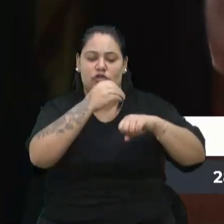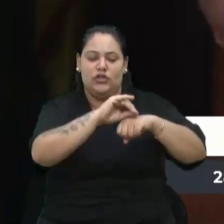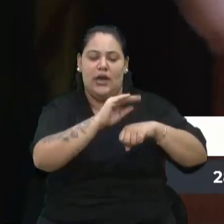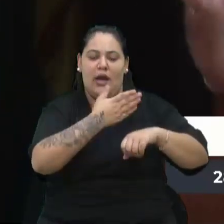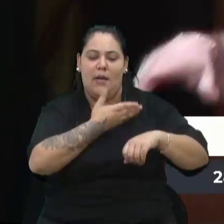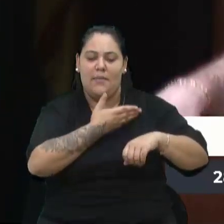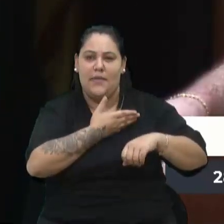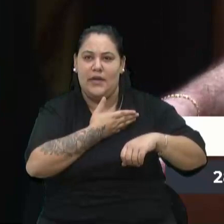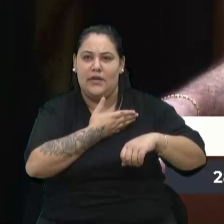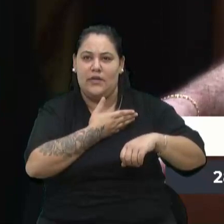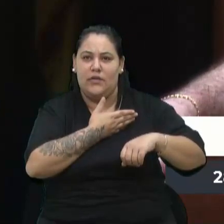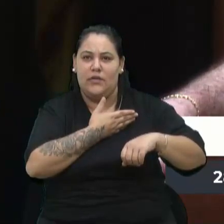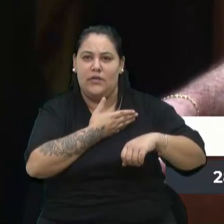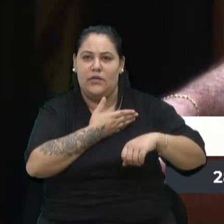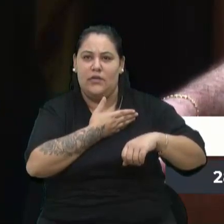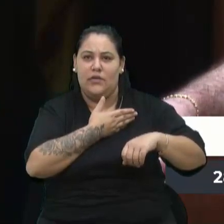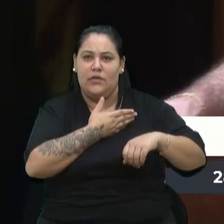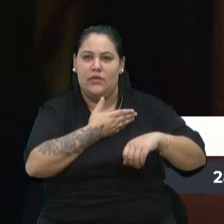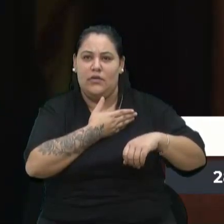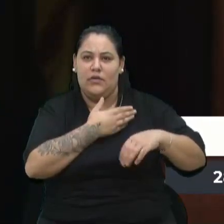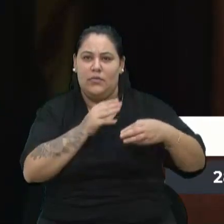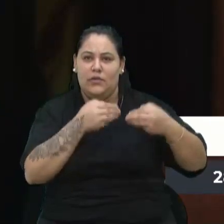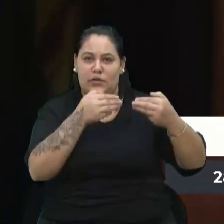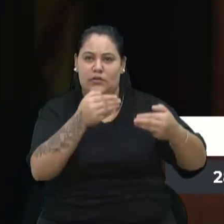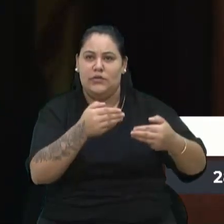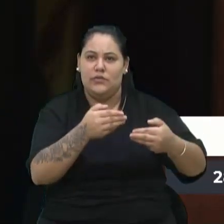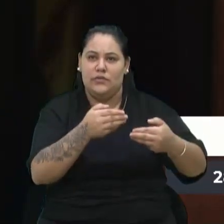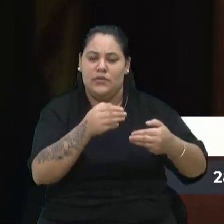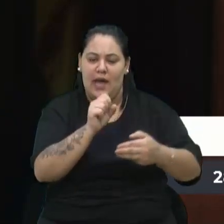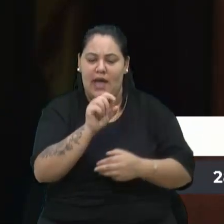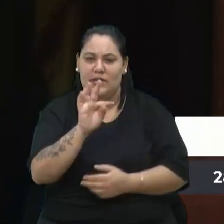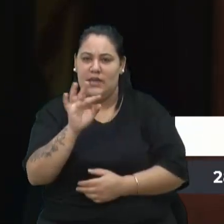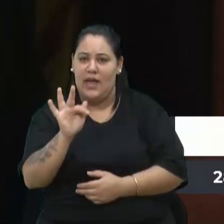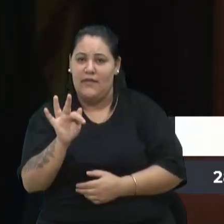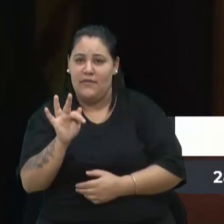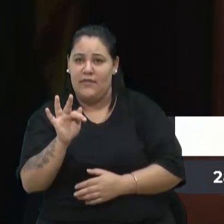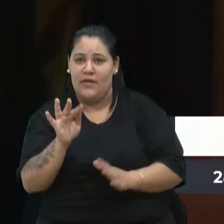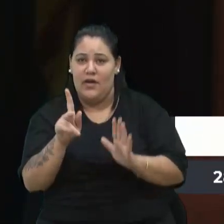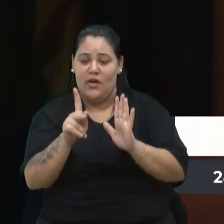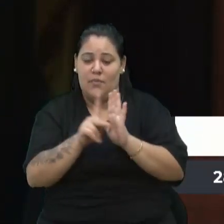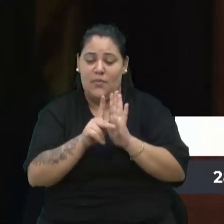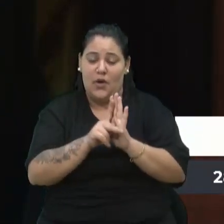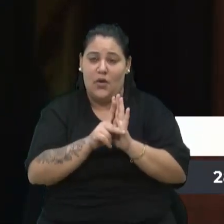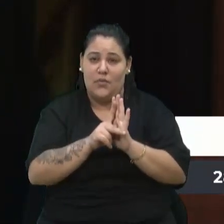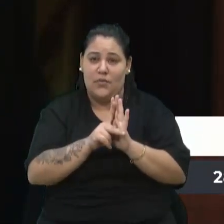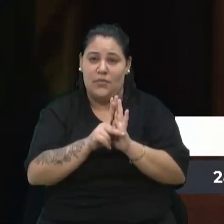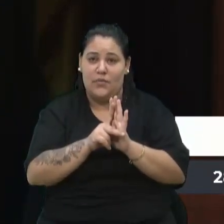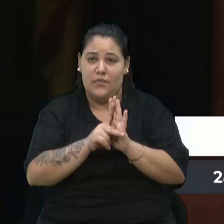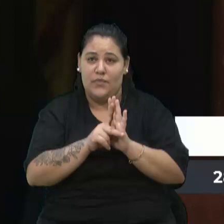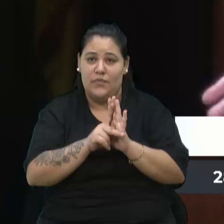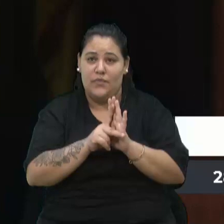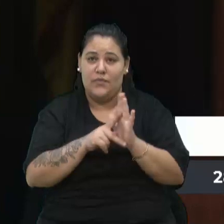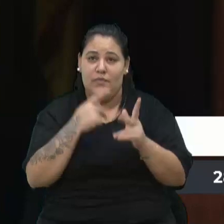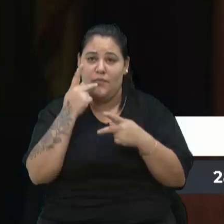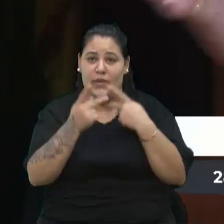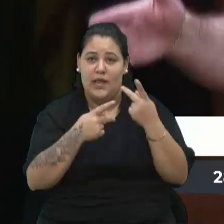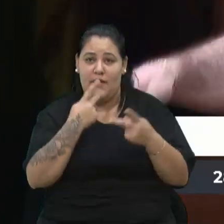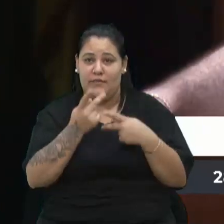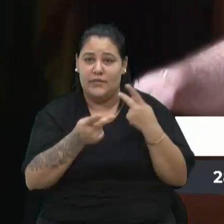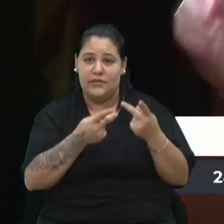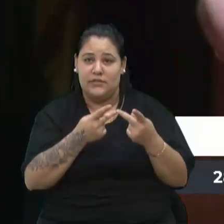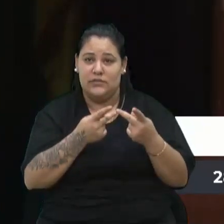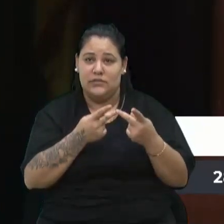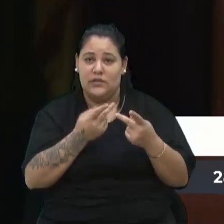amigo do peito para ministro do STF. Foi as palavras do próprio atual presidente. O amigo do peito, o